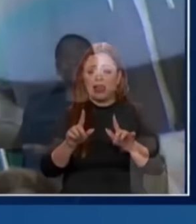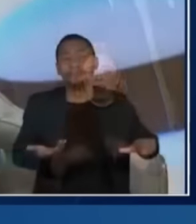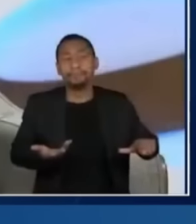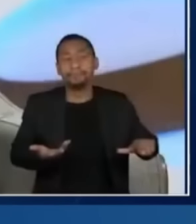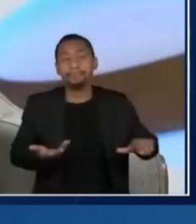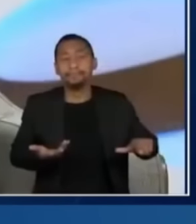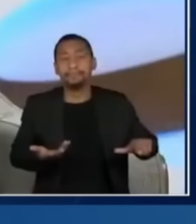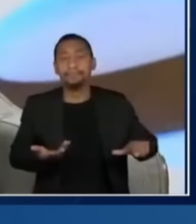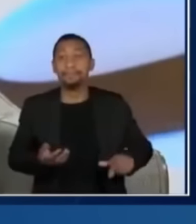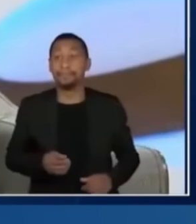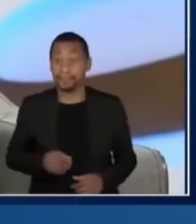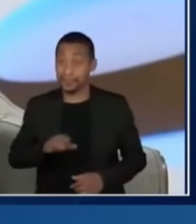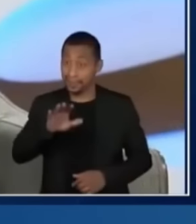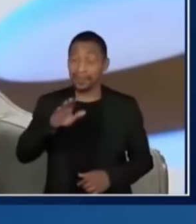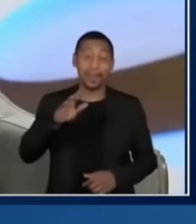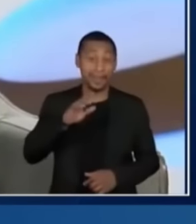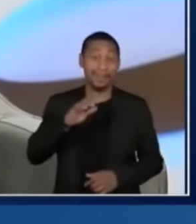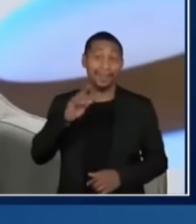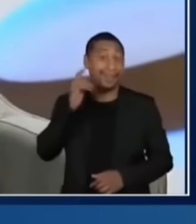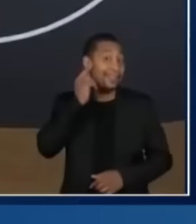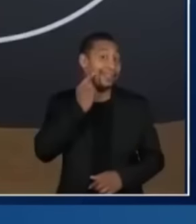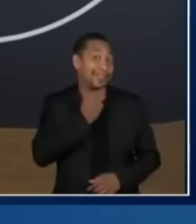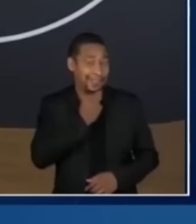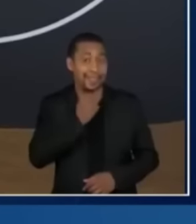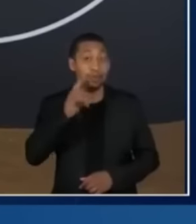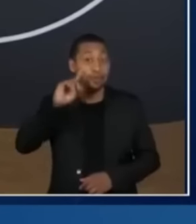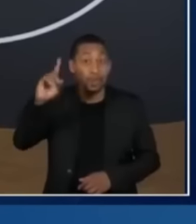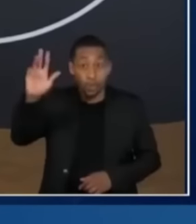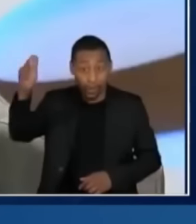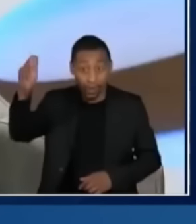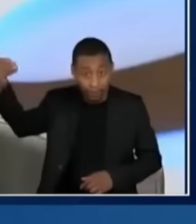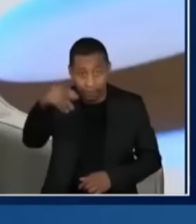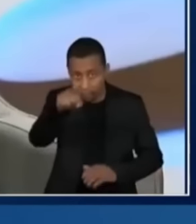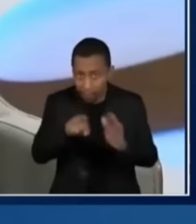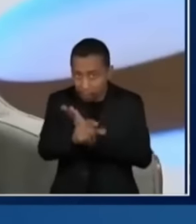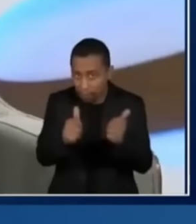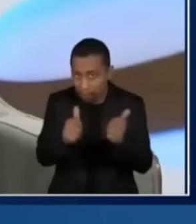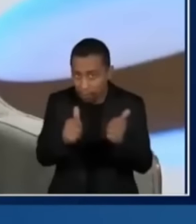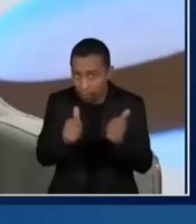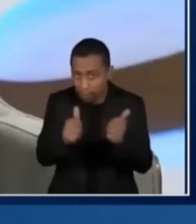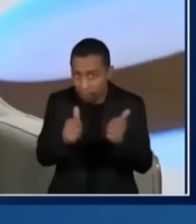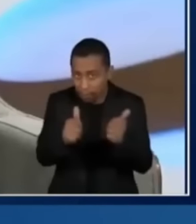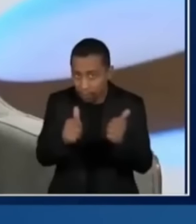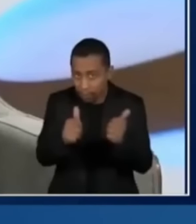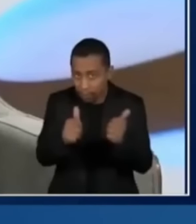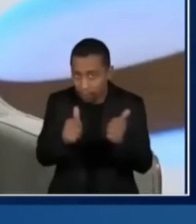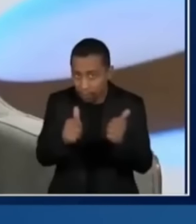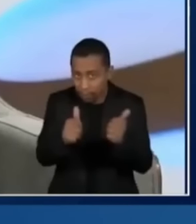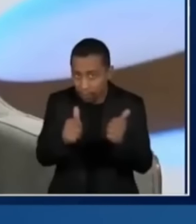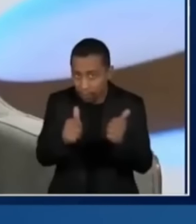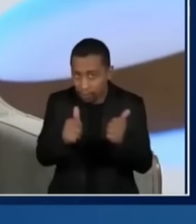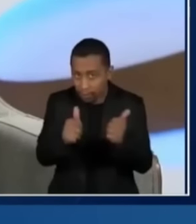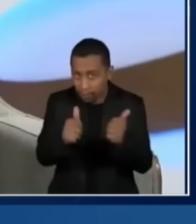elitista, além de revelar um evidente preconceito de classe, ela é factualmente equivocada. E é muito importante, nessa onda de